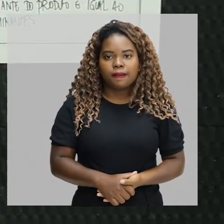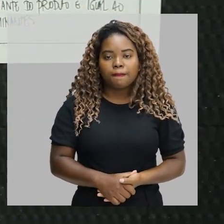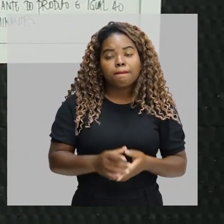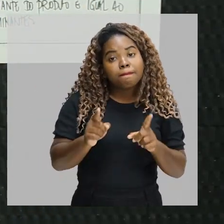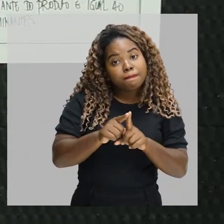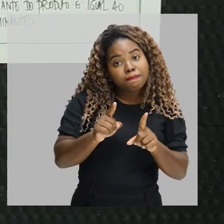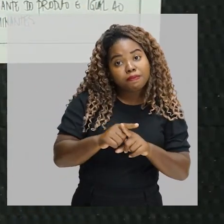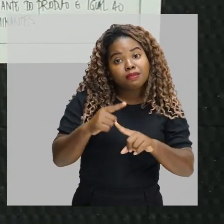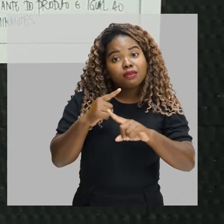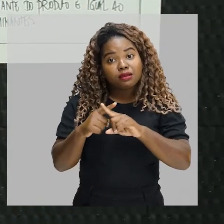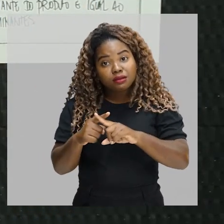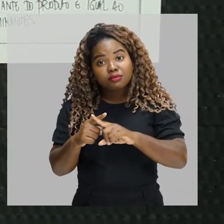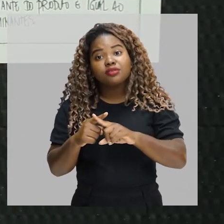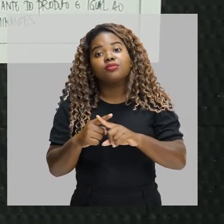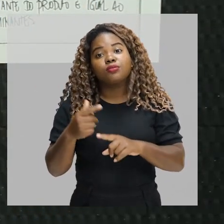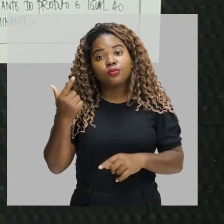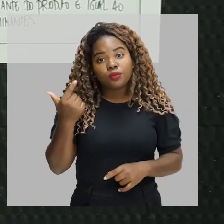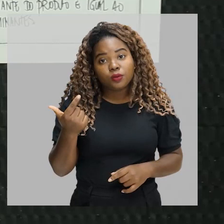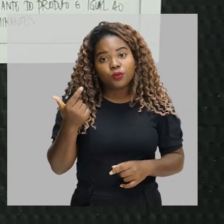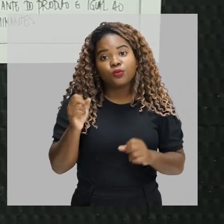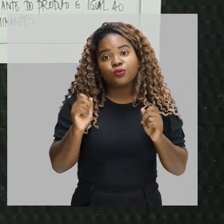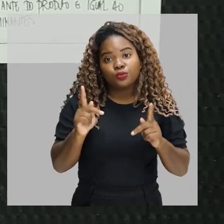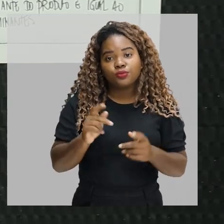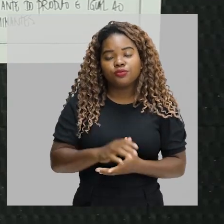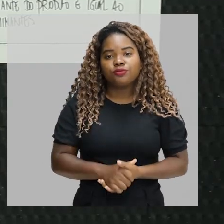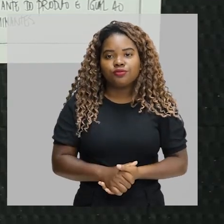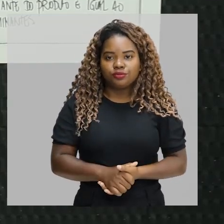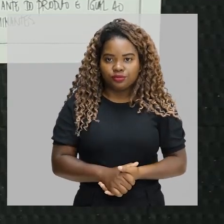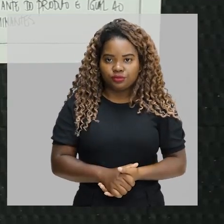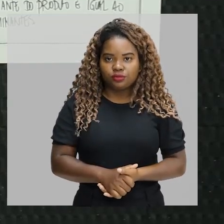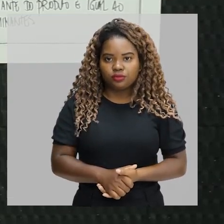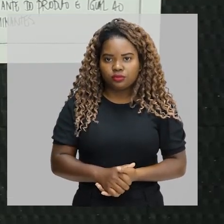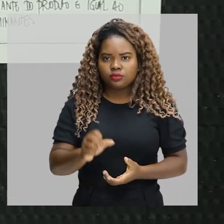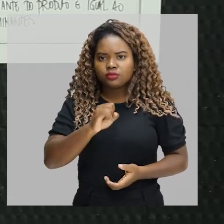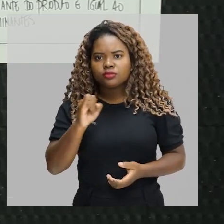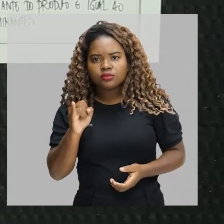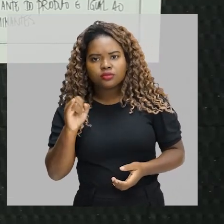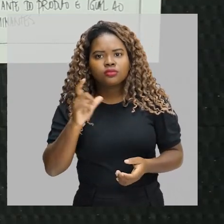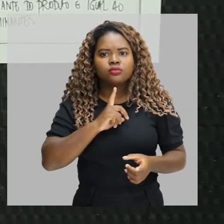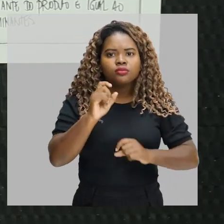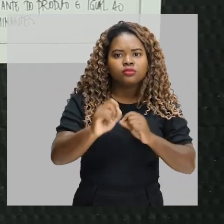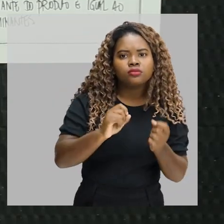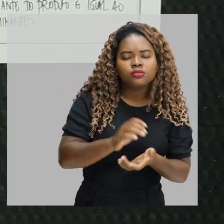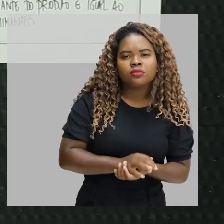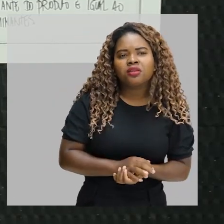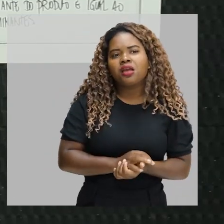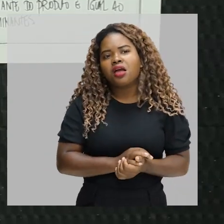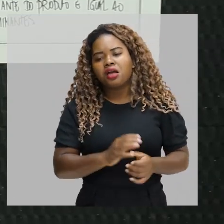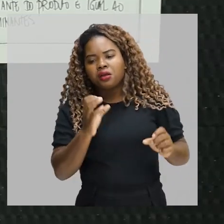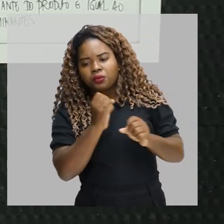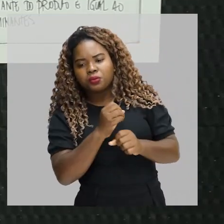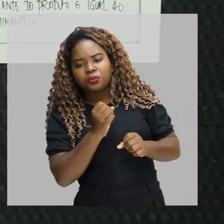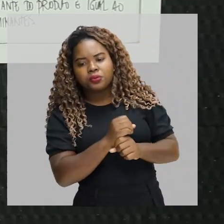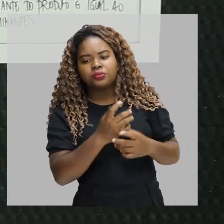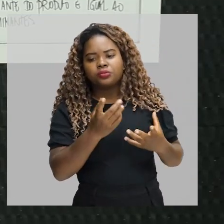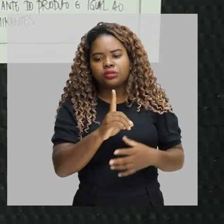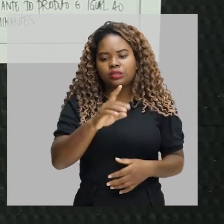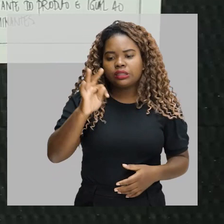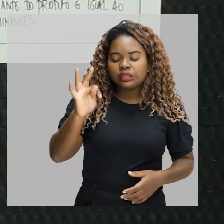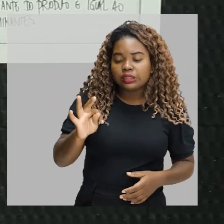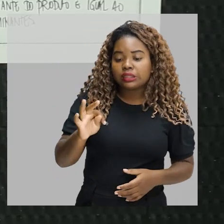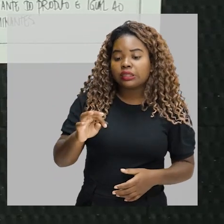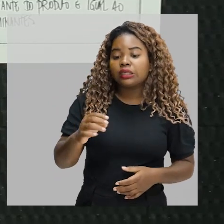Também vai ser multiplicado por 2. Certo? Então, se eu supor, eu calculei o determinante de uma matriz, o resultado deu